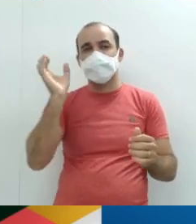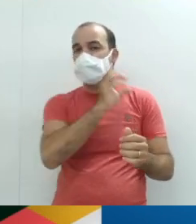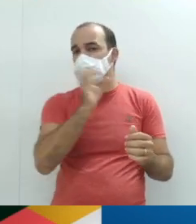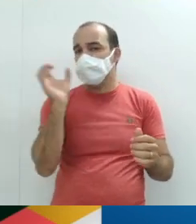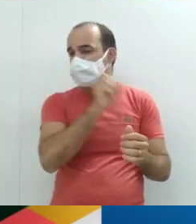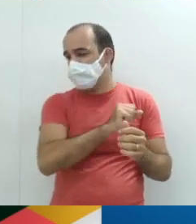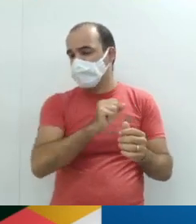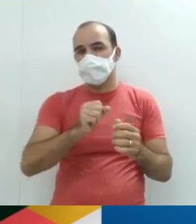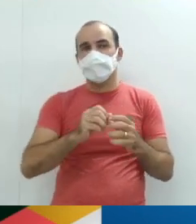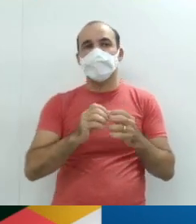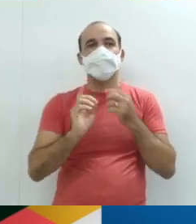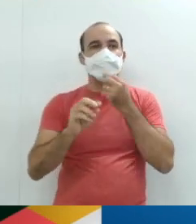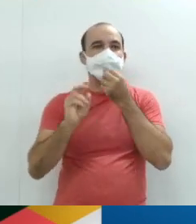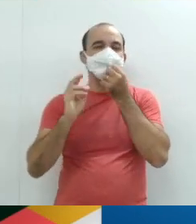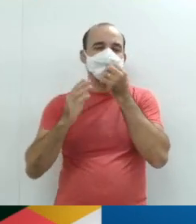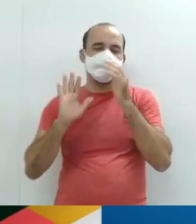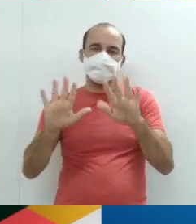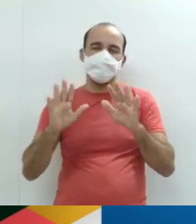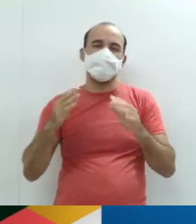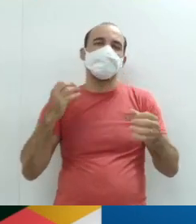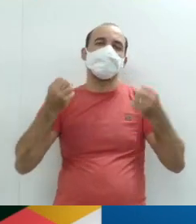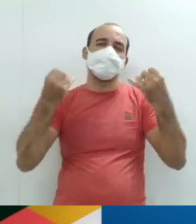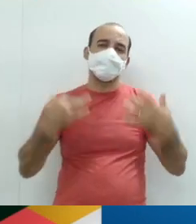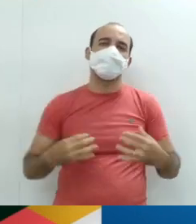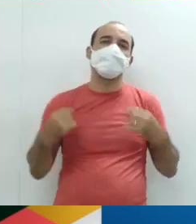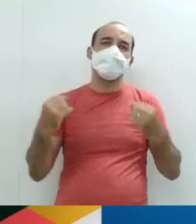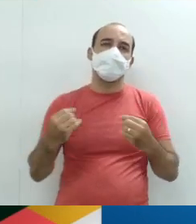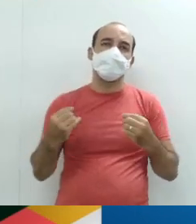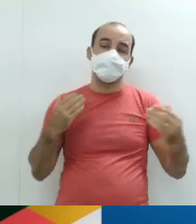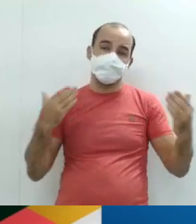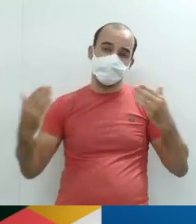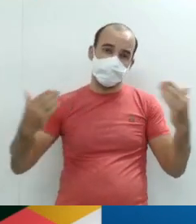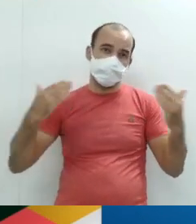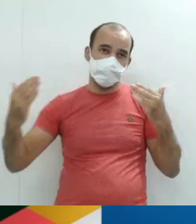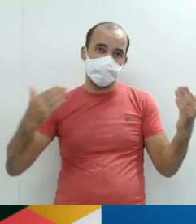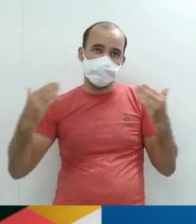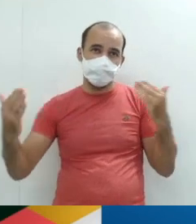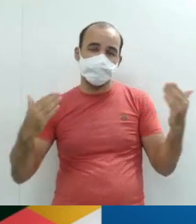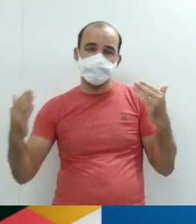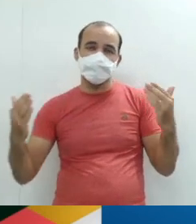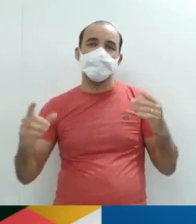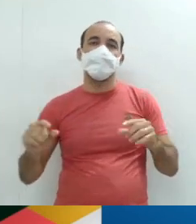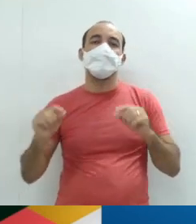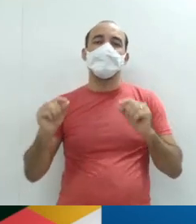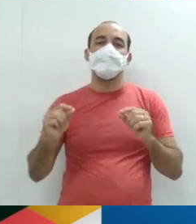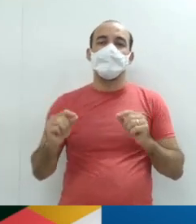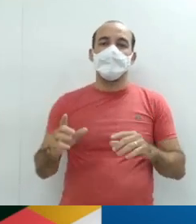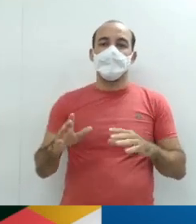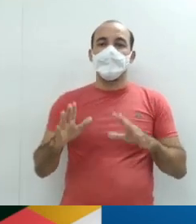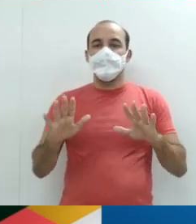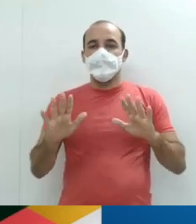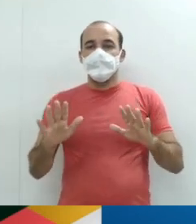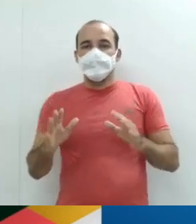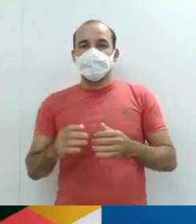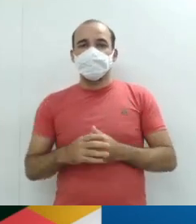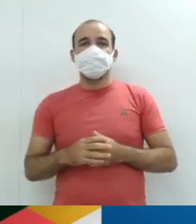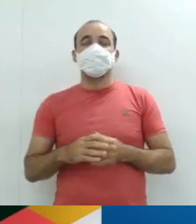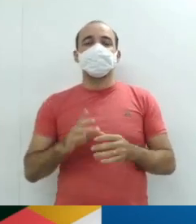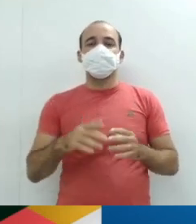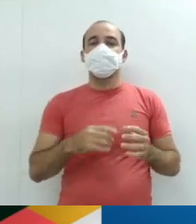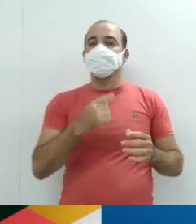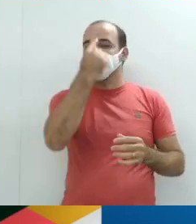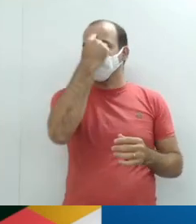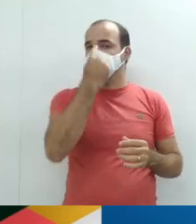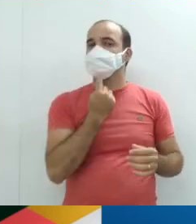indivíduo? Ele faz uma comparação dessa compulsão com o que ele chama, o que hoje poderíamos chamar de marketing